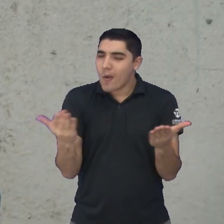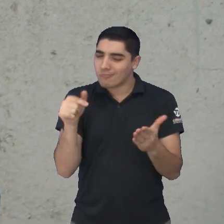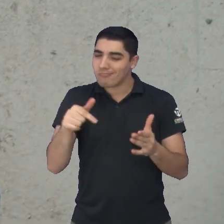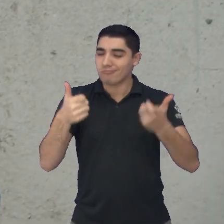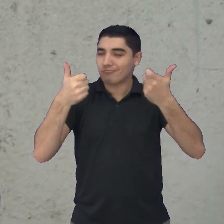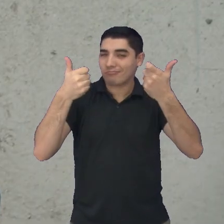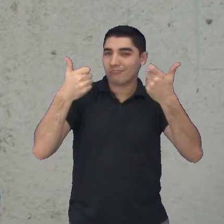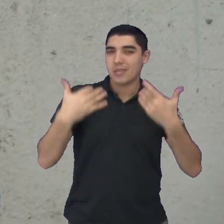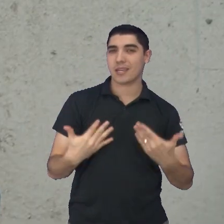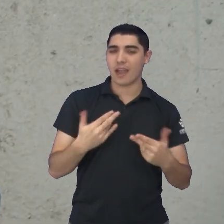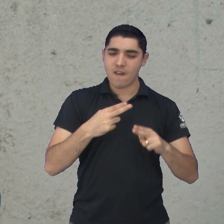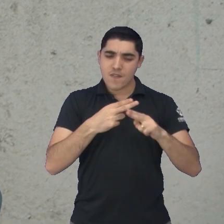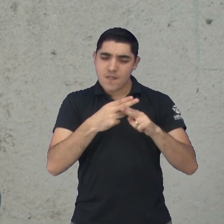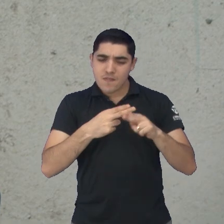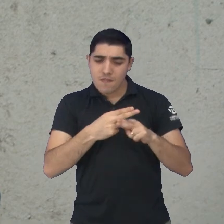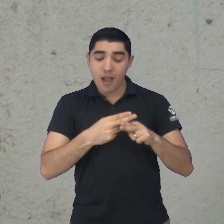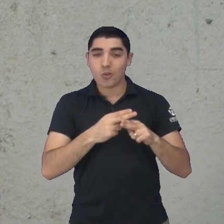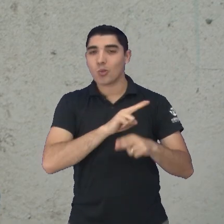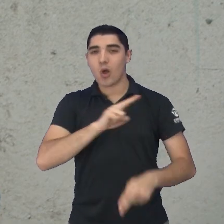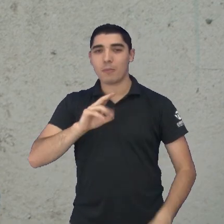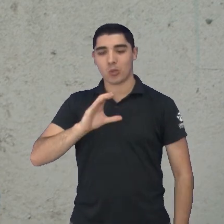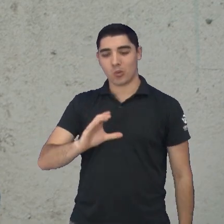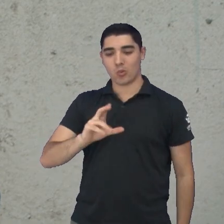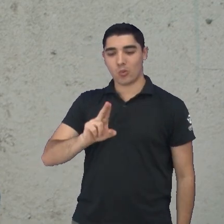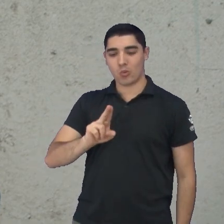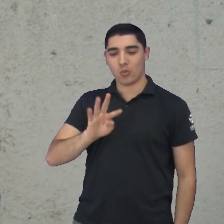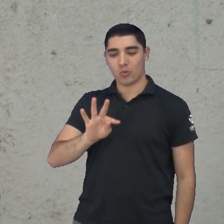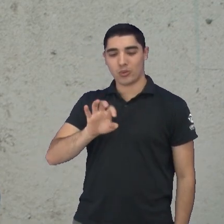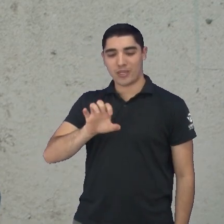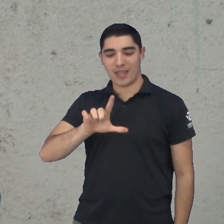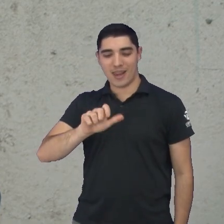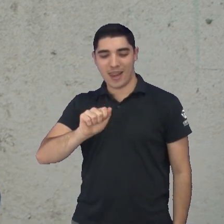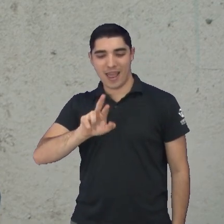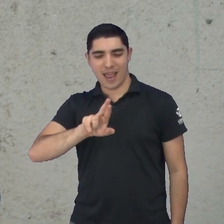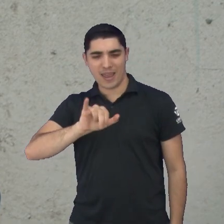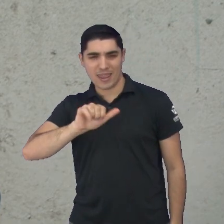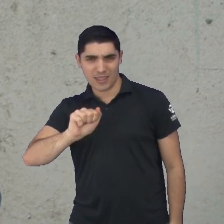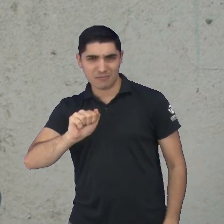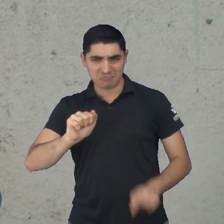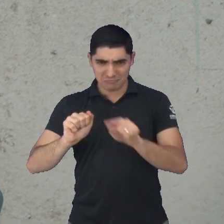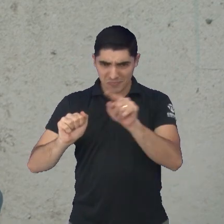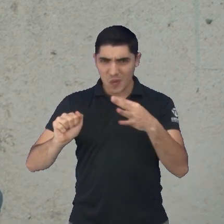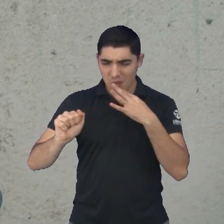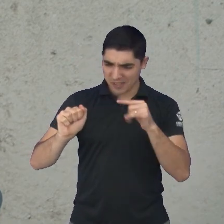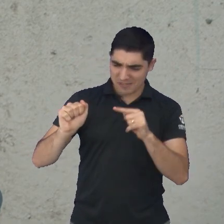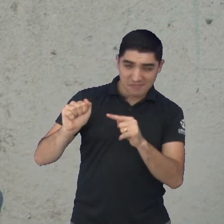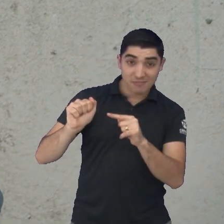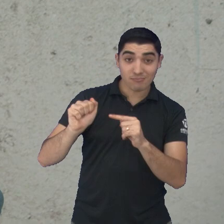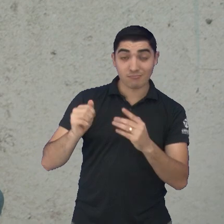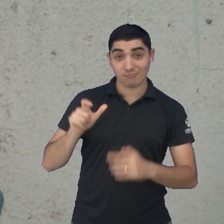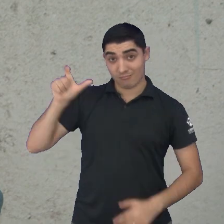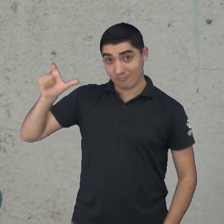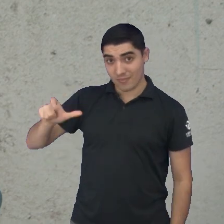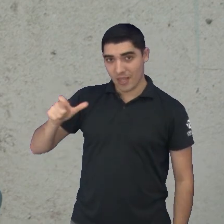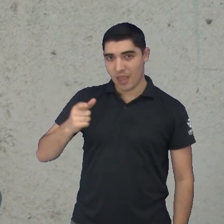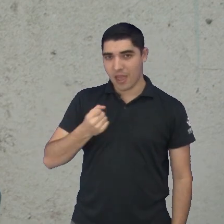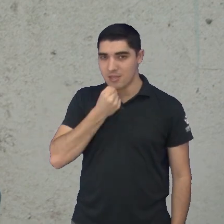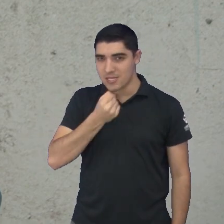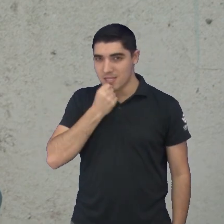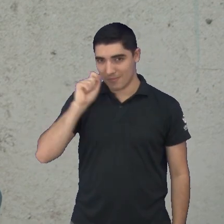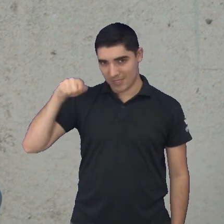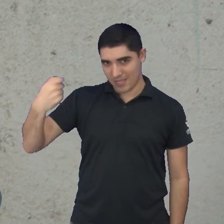mercado, viu, de facas, mas é mais conhecido como cutelaria. Você já ouviu falar? A repórter Tamires Vick, que está